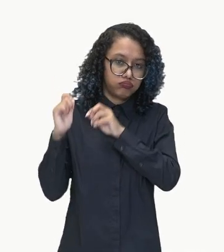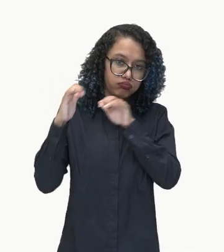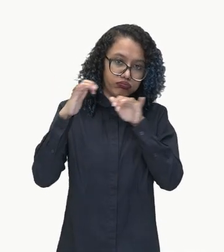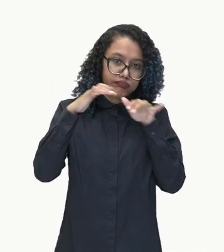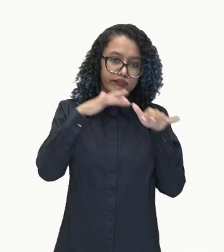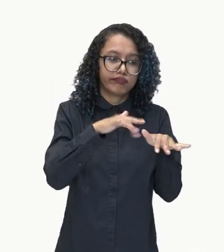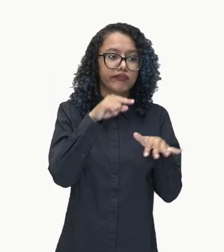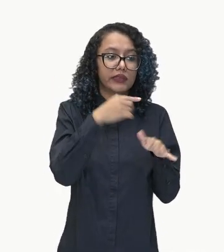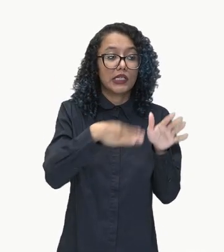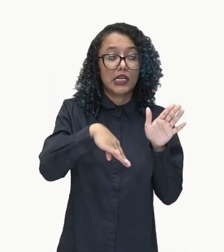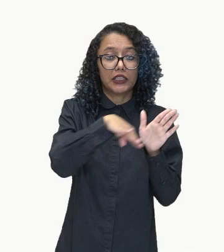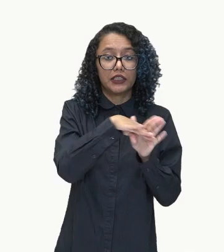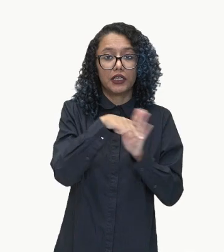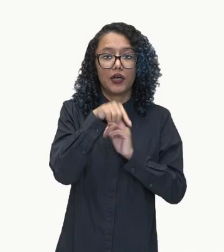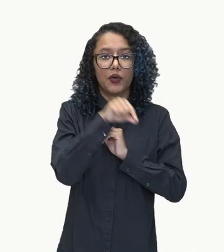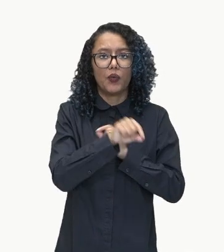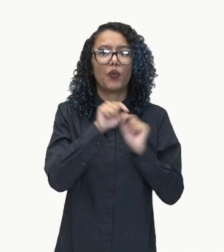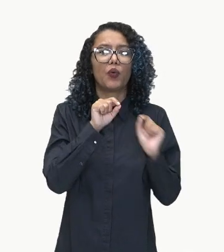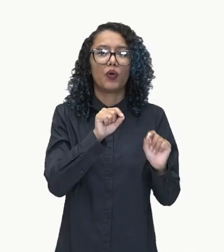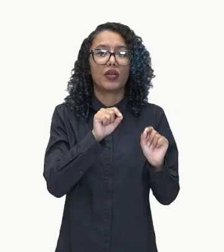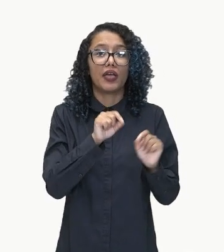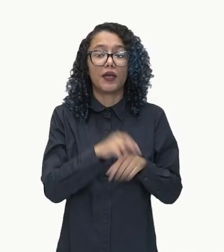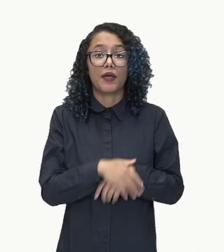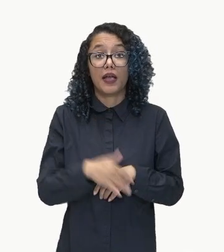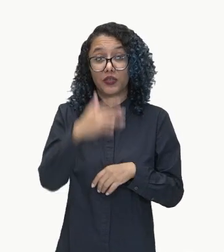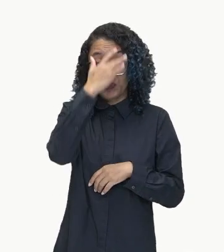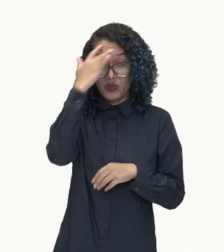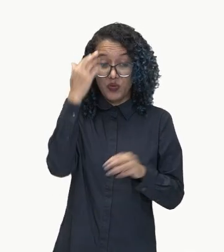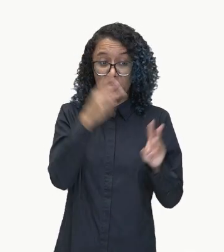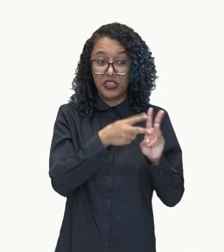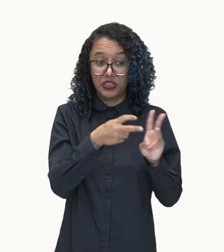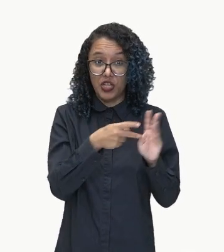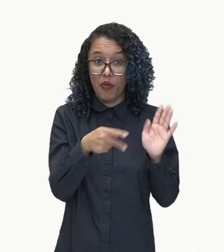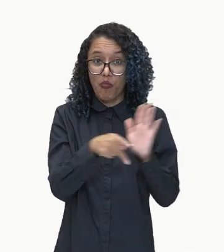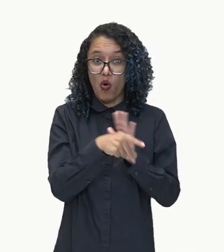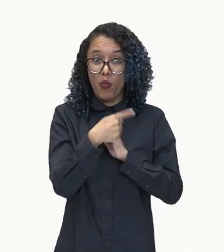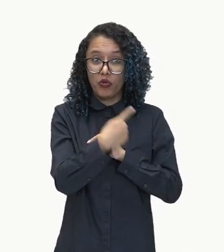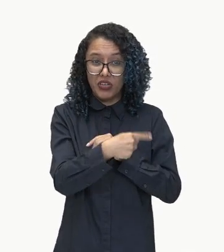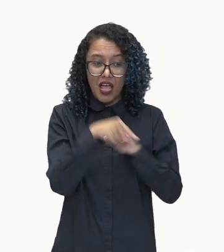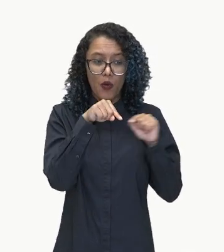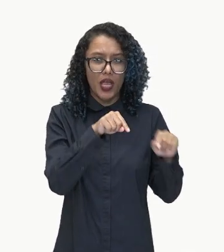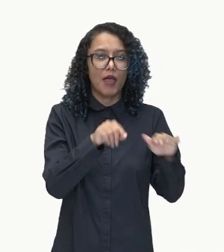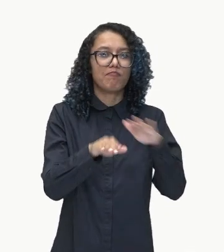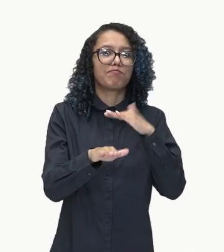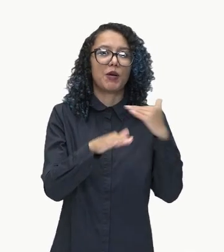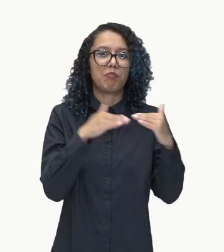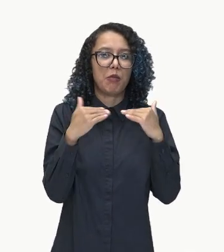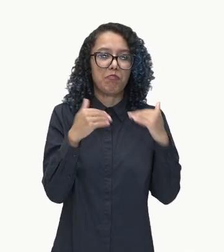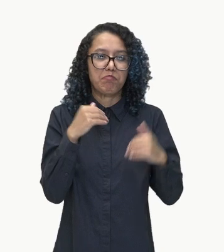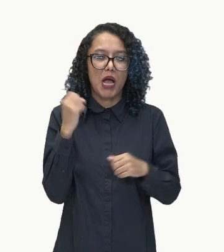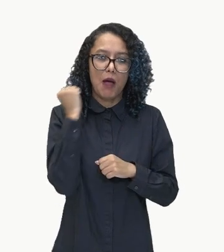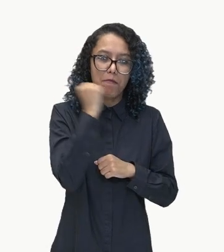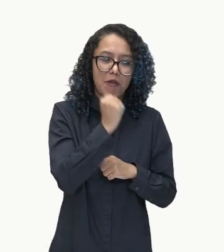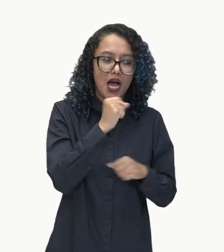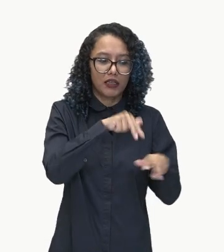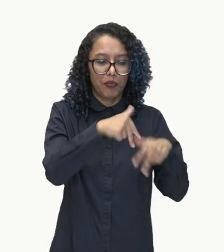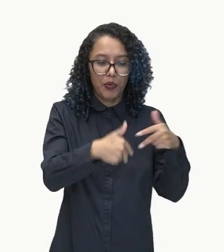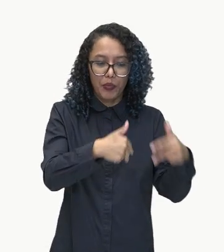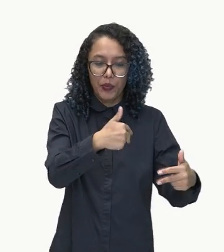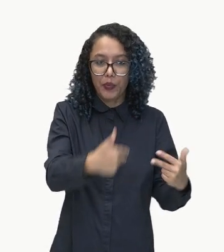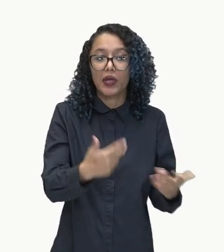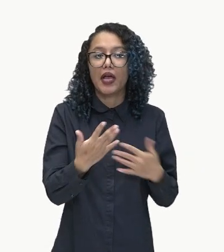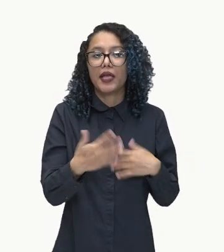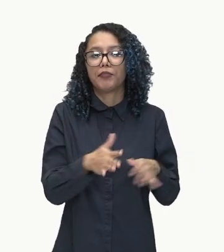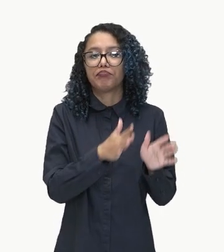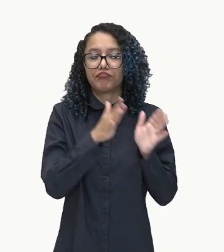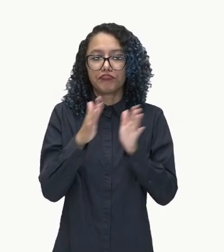chegam, eles acabam dizimando os indígenas nativos naquele período. Já no século XVII, eles trouxeram